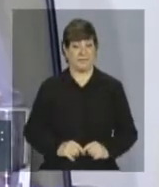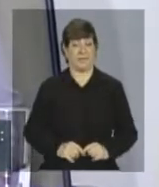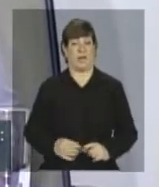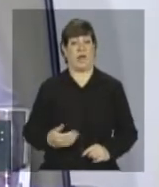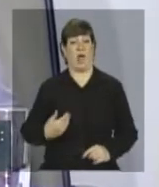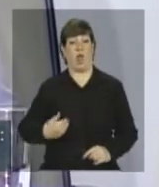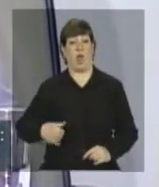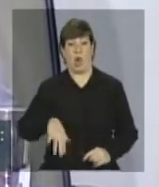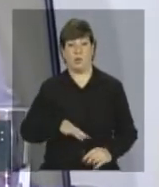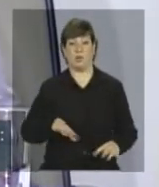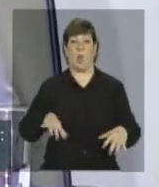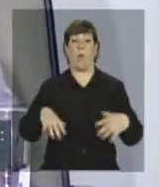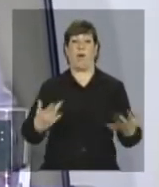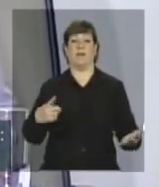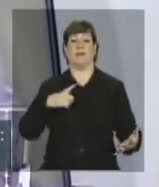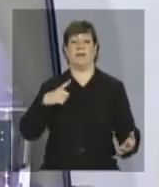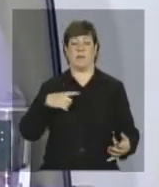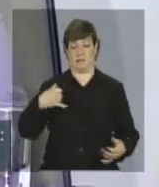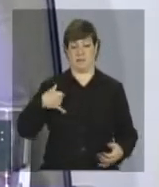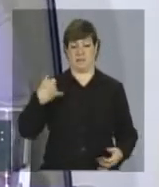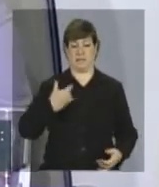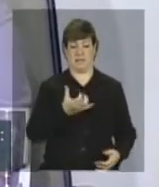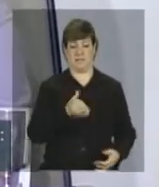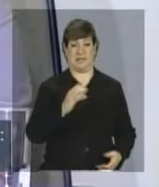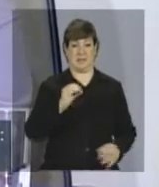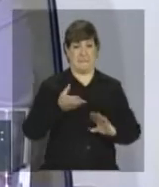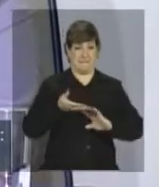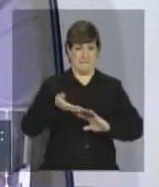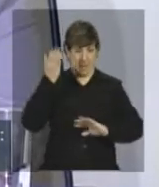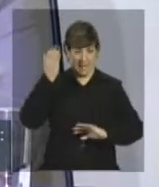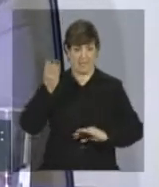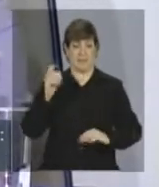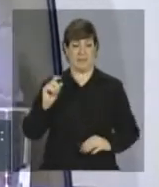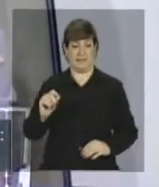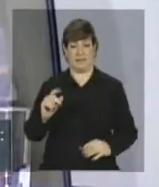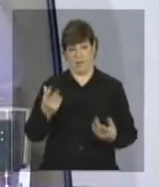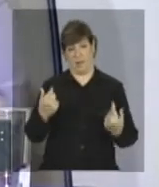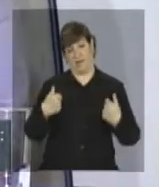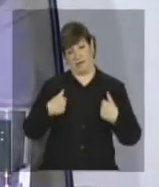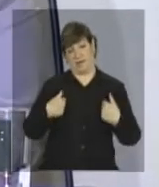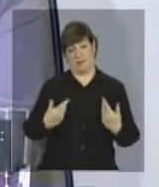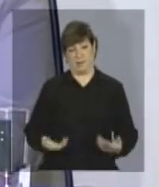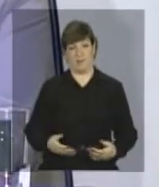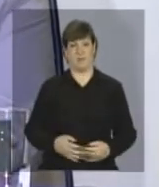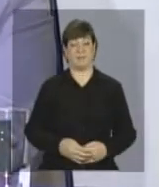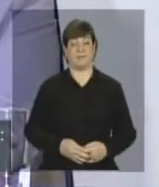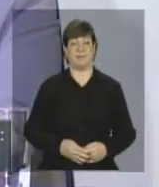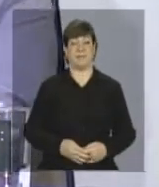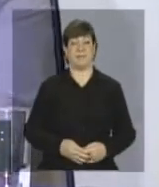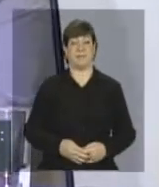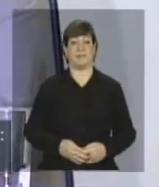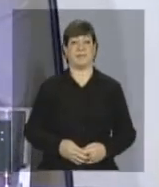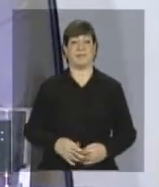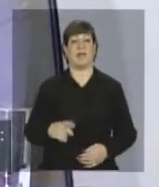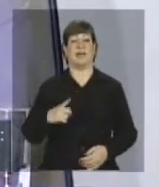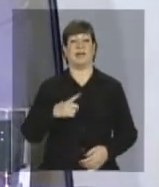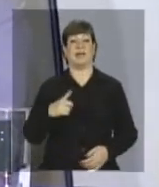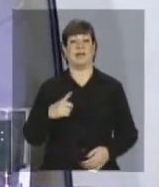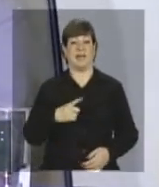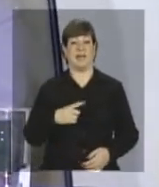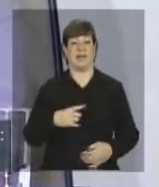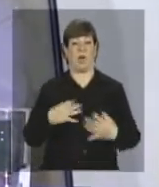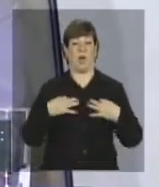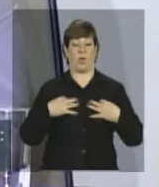nós, quando temos mais de 60 anos, que é no meu caso, traz no